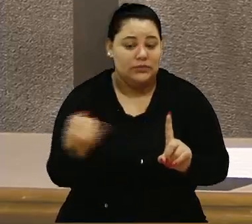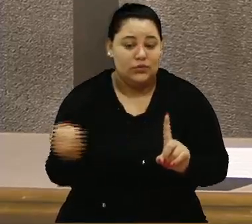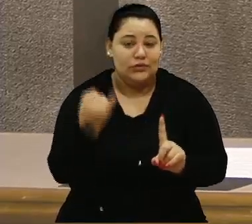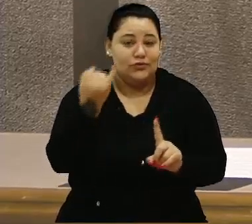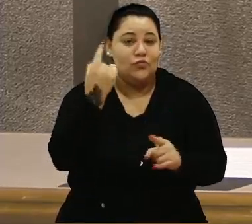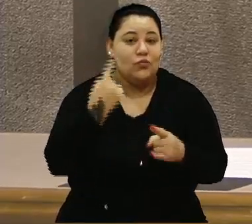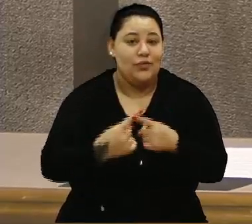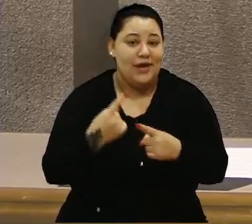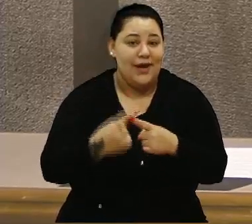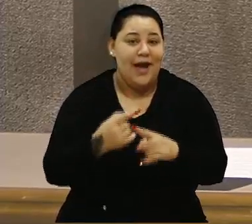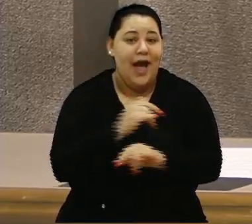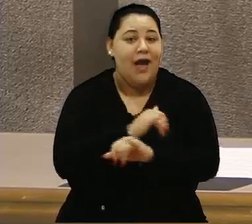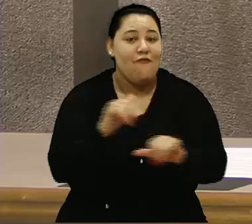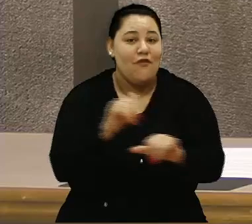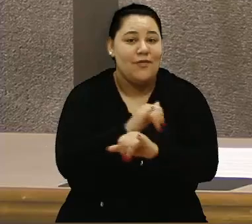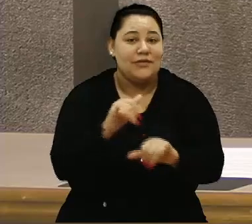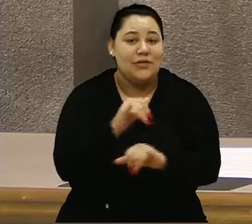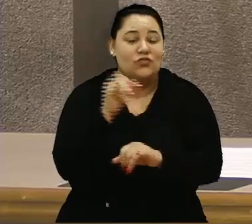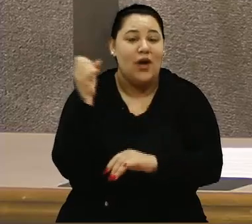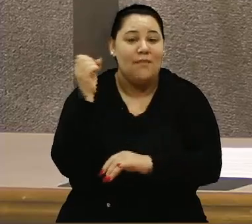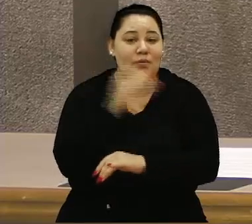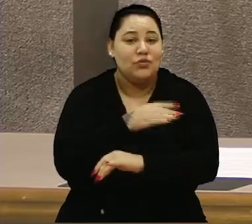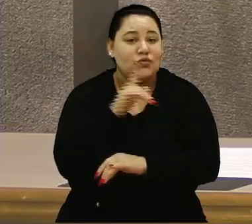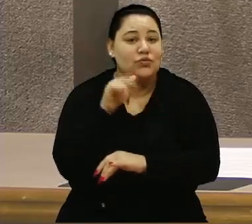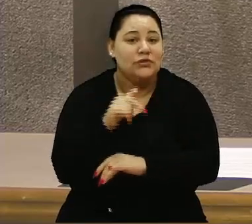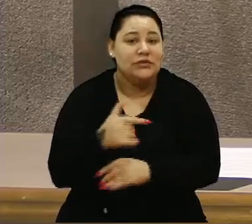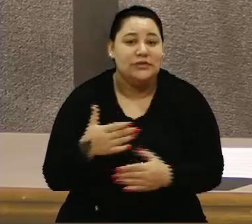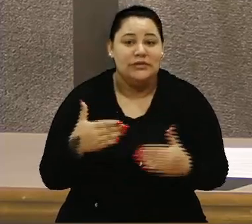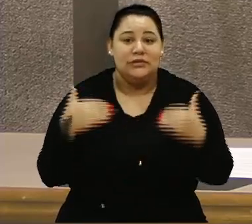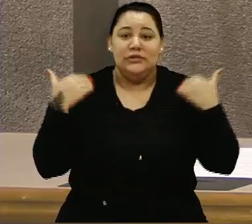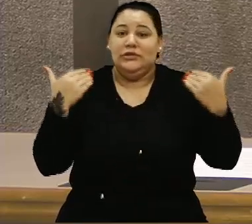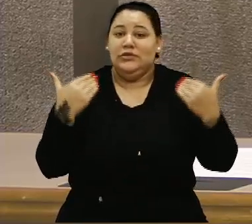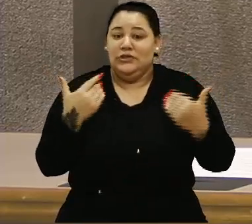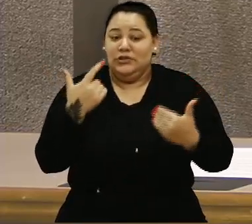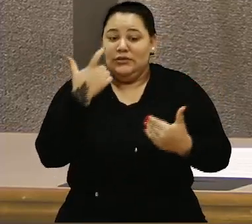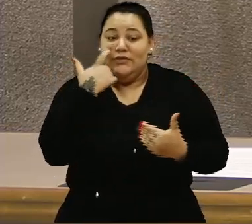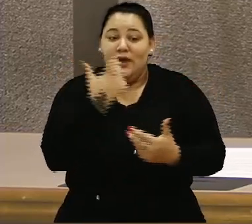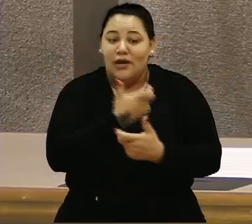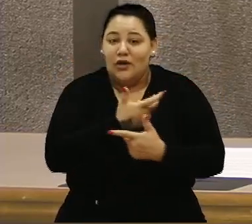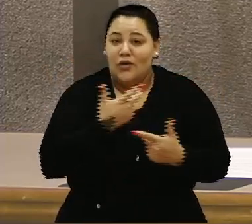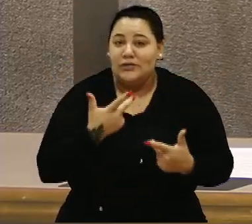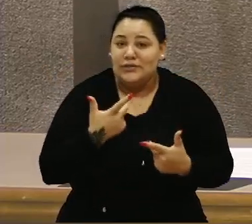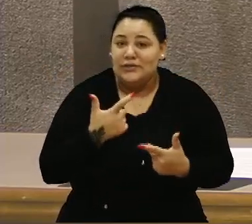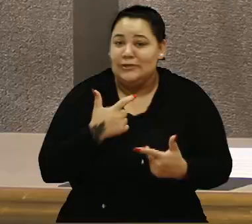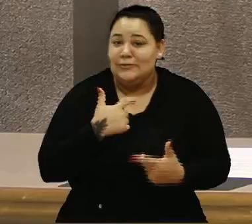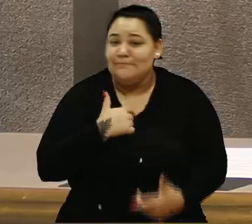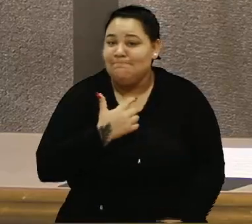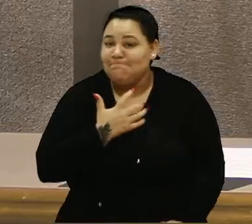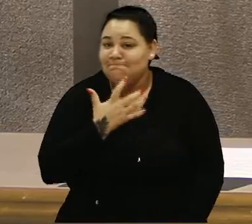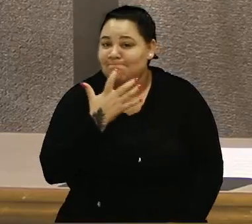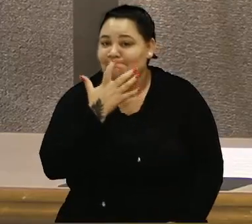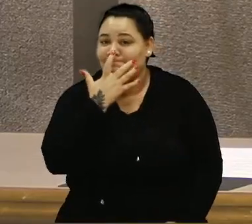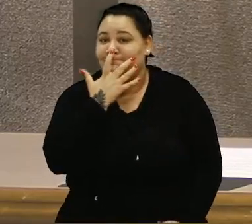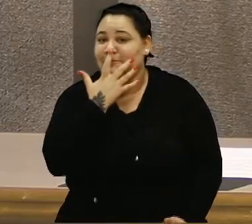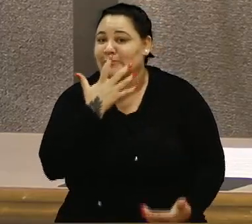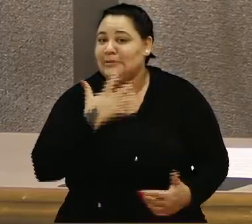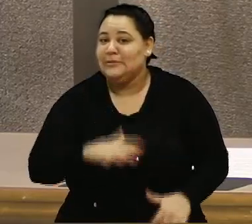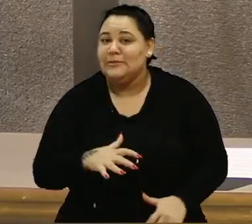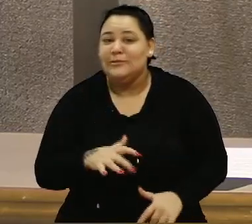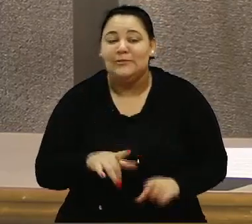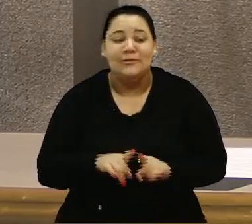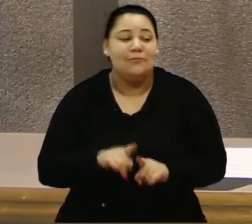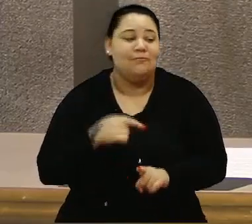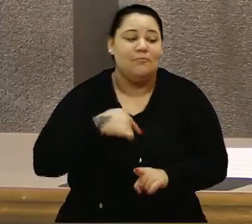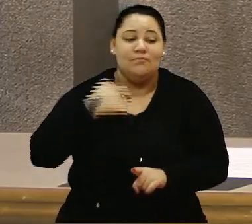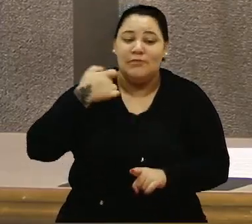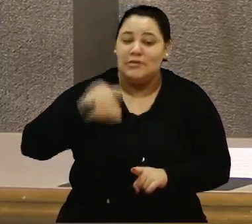assustadores. A gente tem visto, né, algumas situações que nos deixam absolutamente chocados, então é preciso que a gente